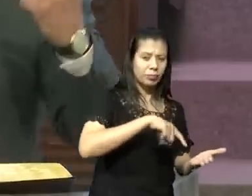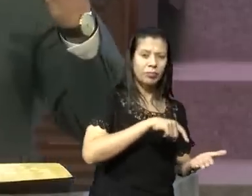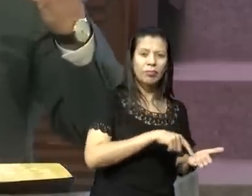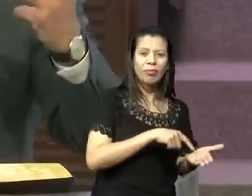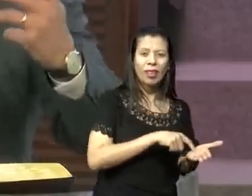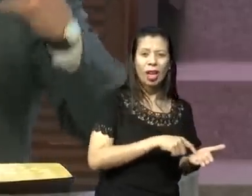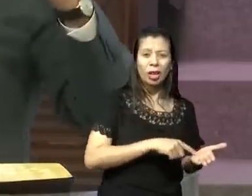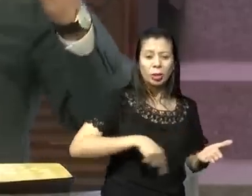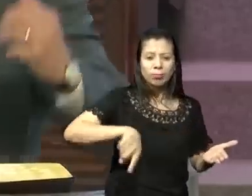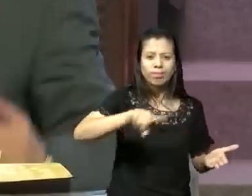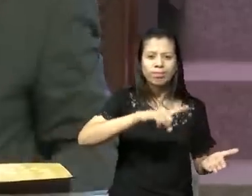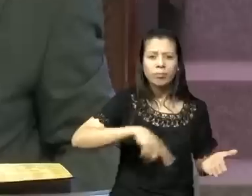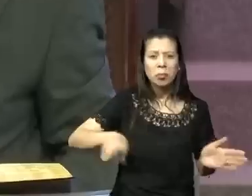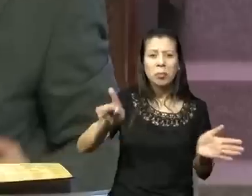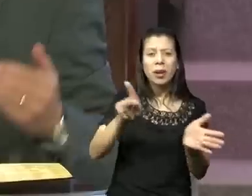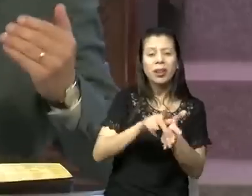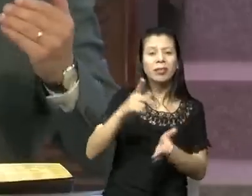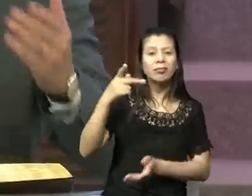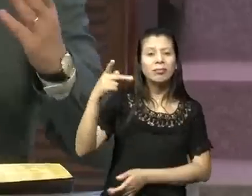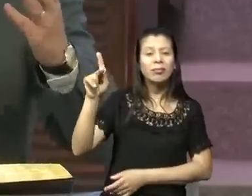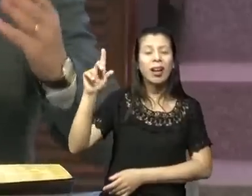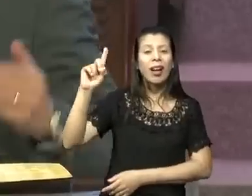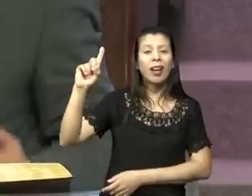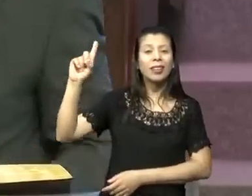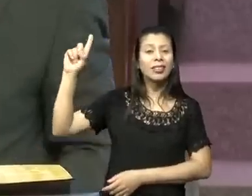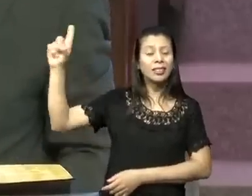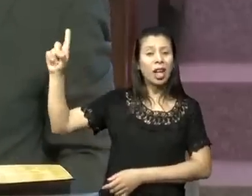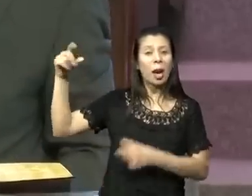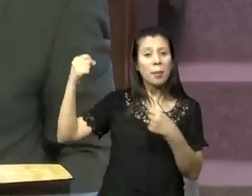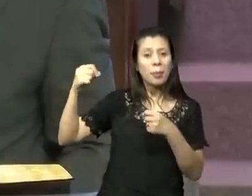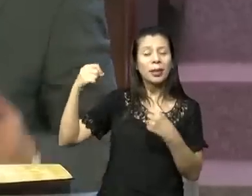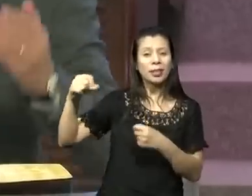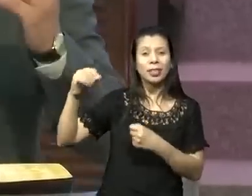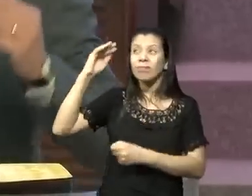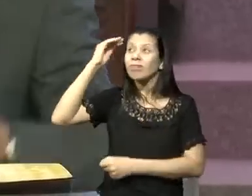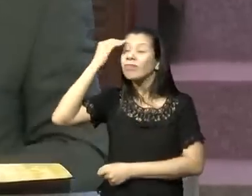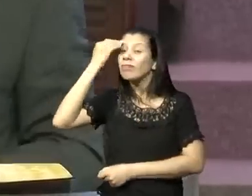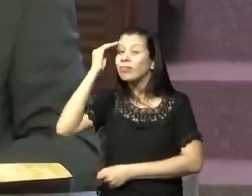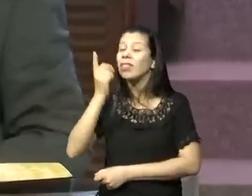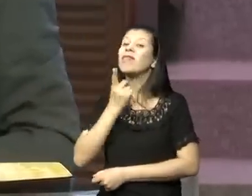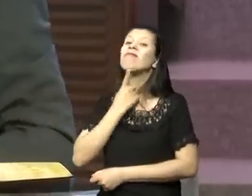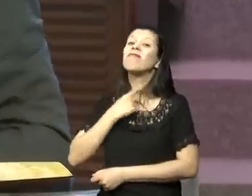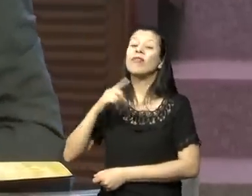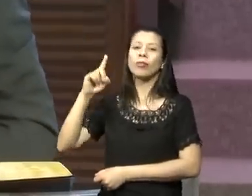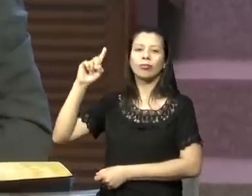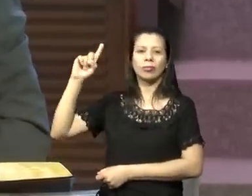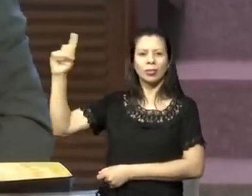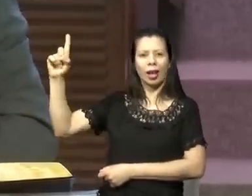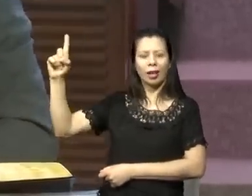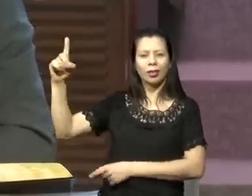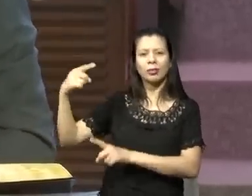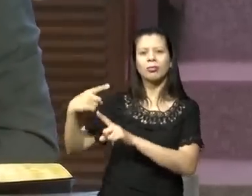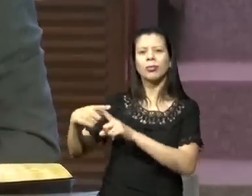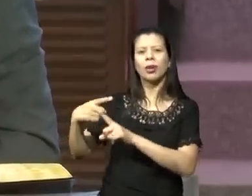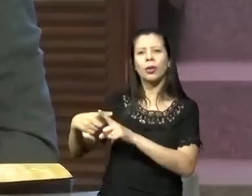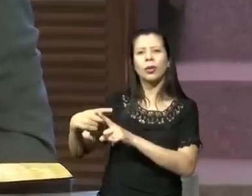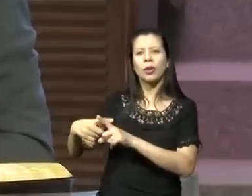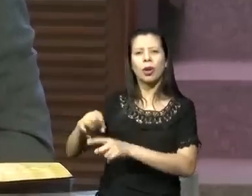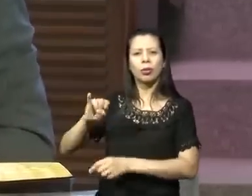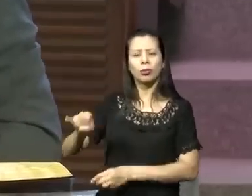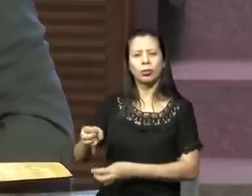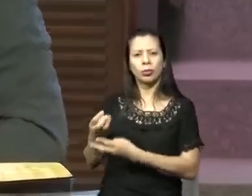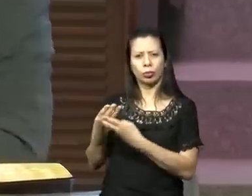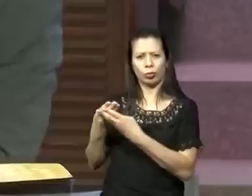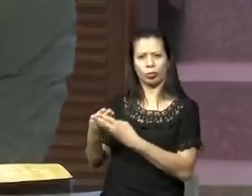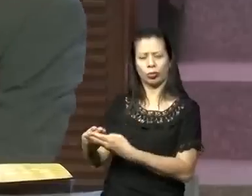por isso não me dás ouvidos porque não sois de Deus responder os judeus ele disseram porventura não temos razão